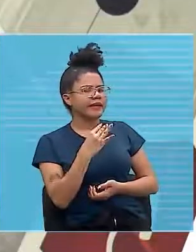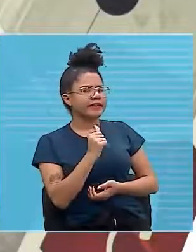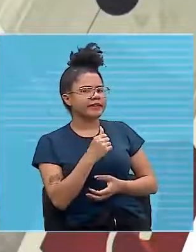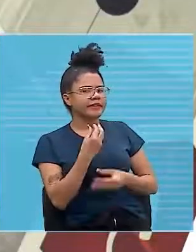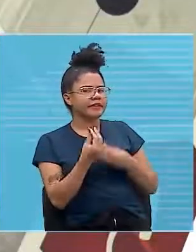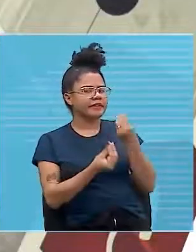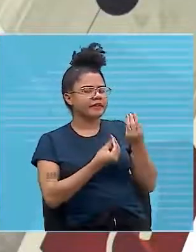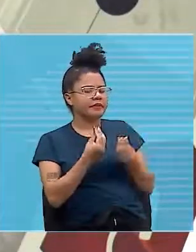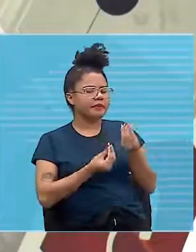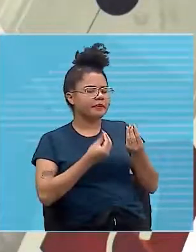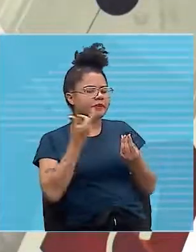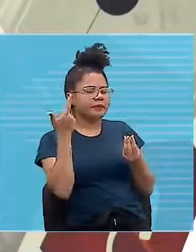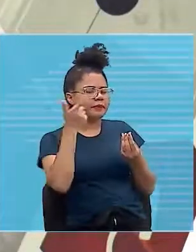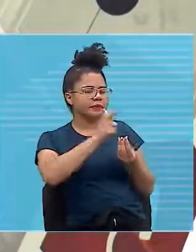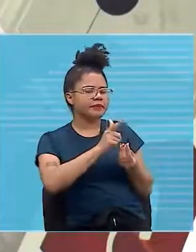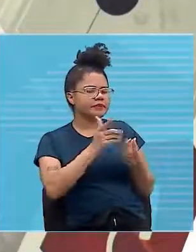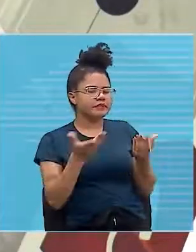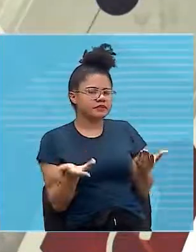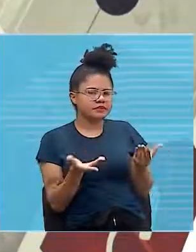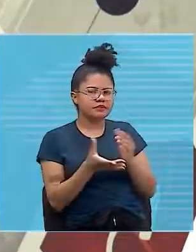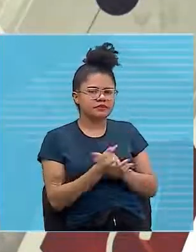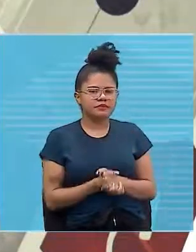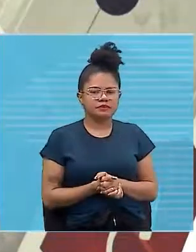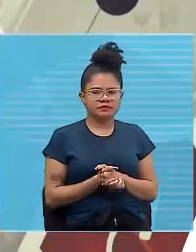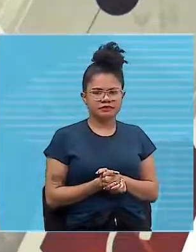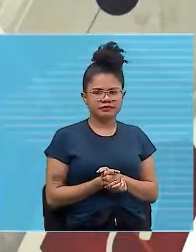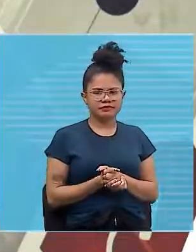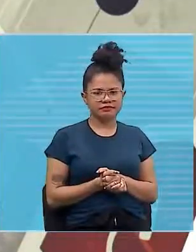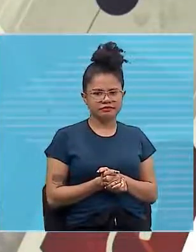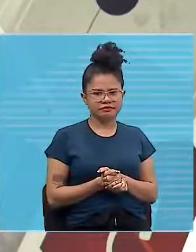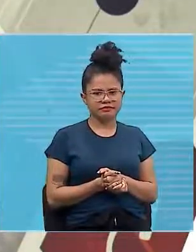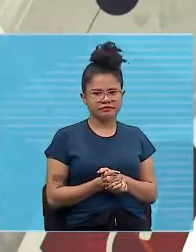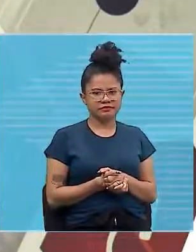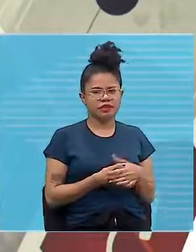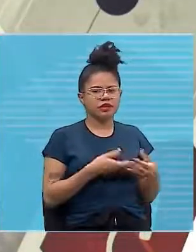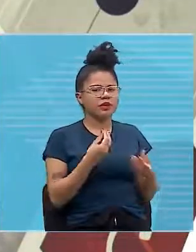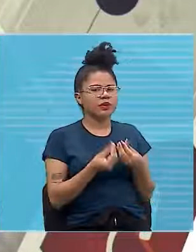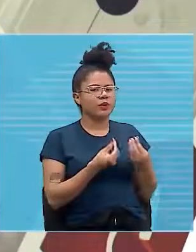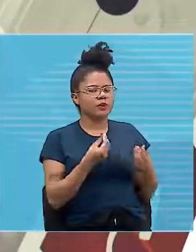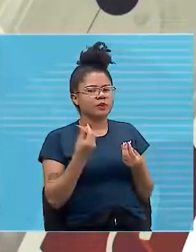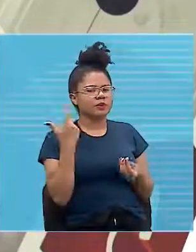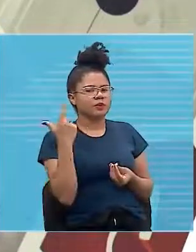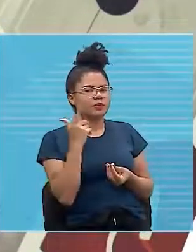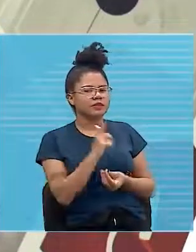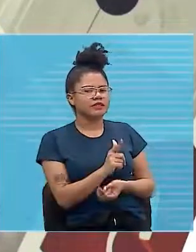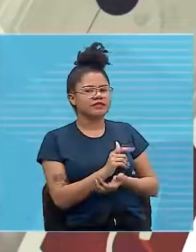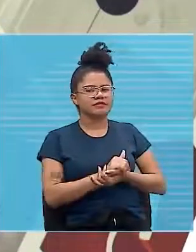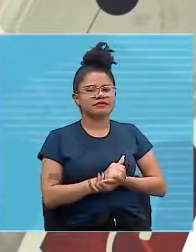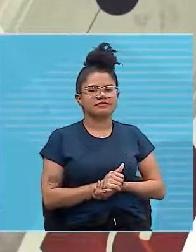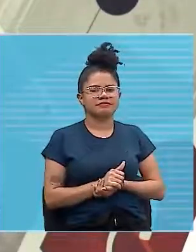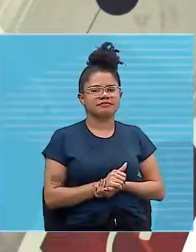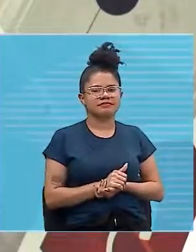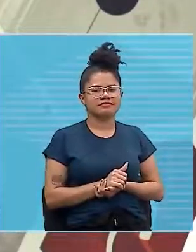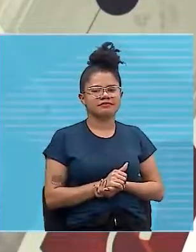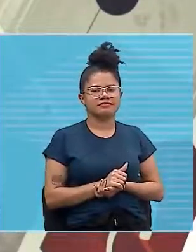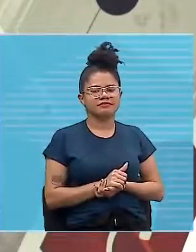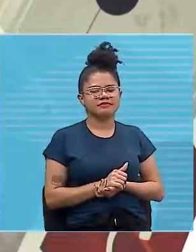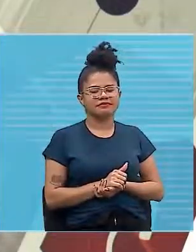que eu consigo com é que eu consigo energia